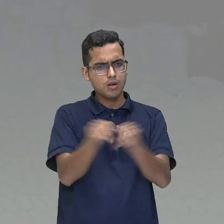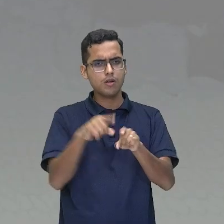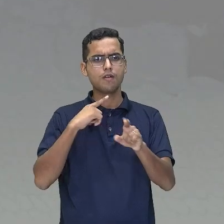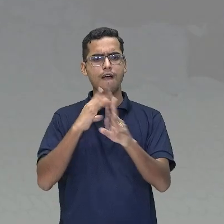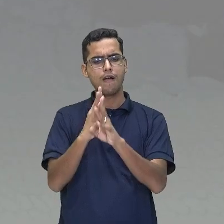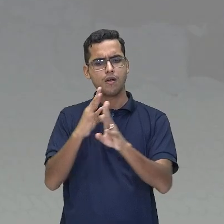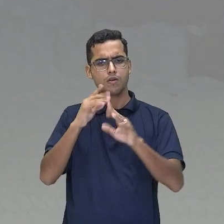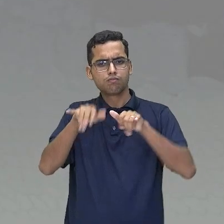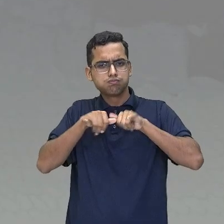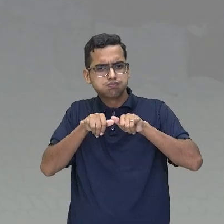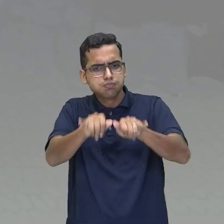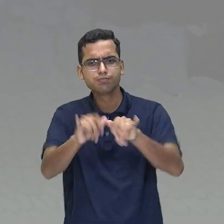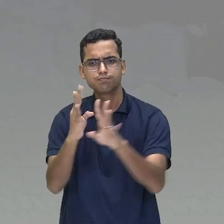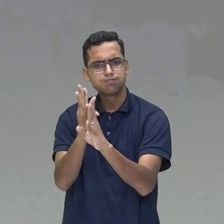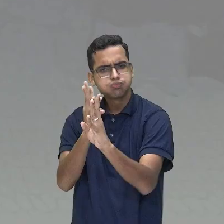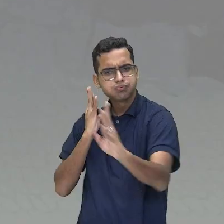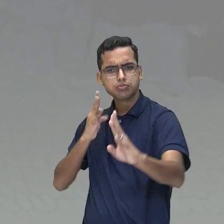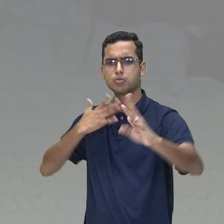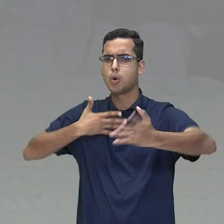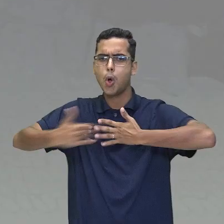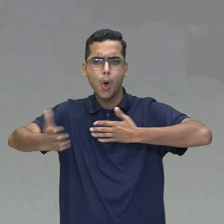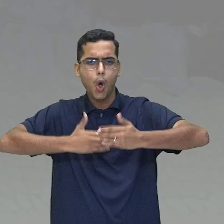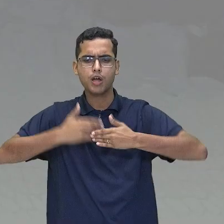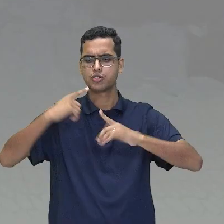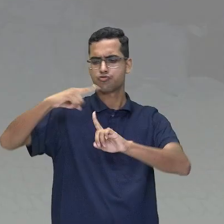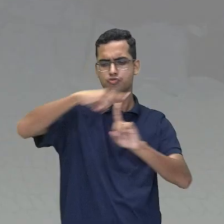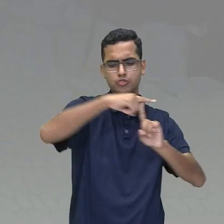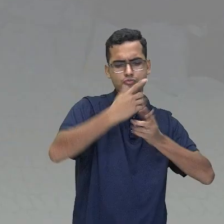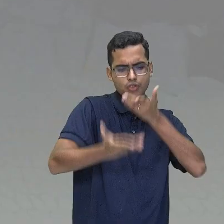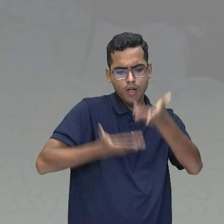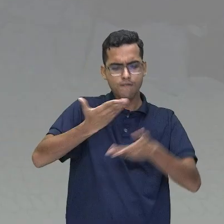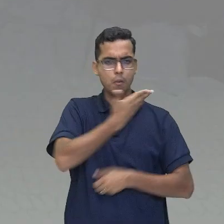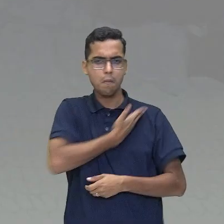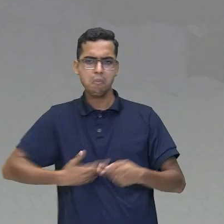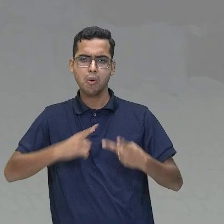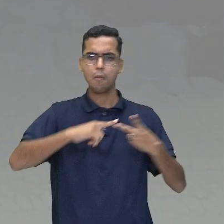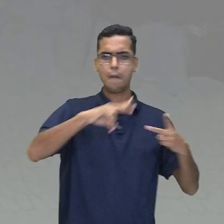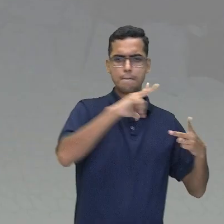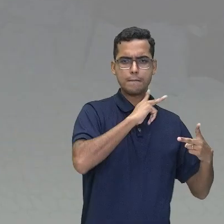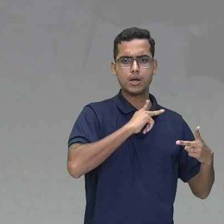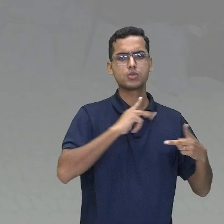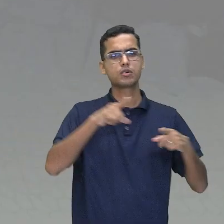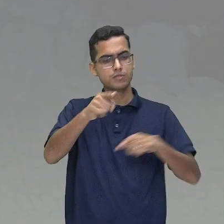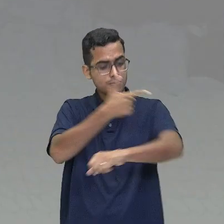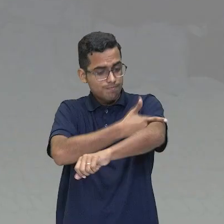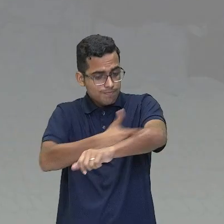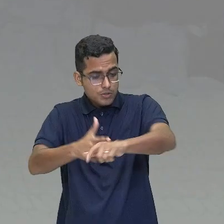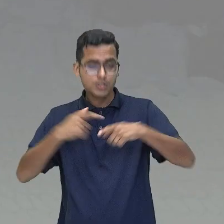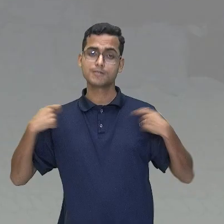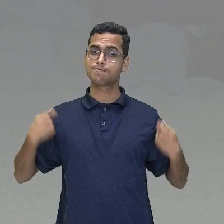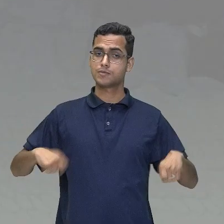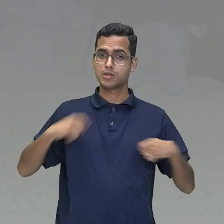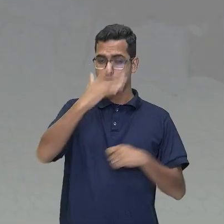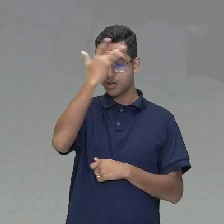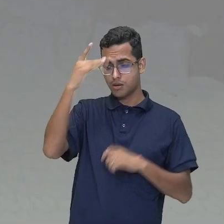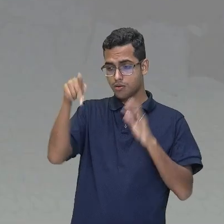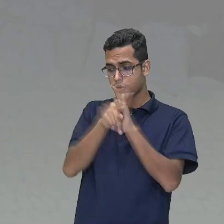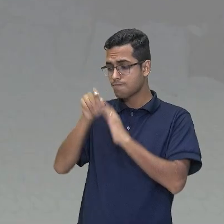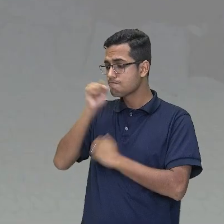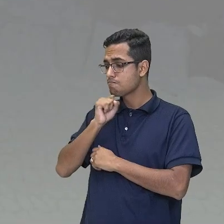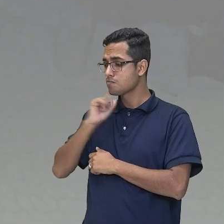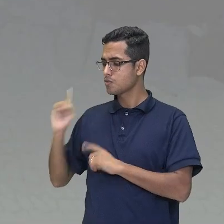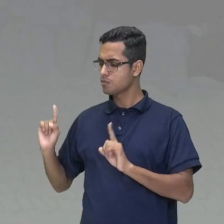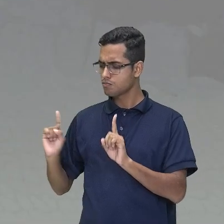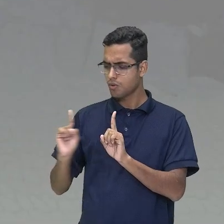mercados, nem qualquer tipo de fila de qualquer serviço, público ou privado, né? Você deixa o idoso passar na